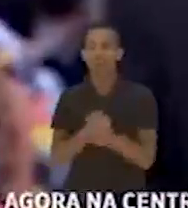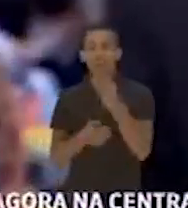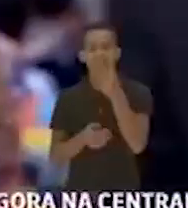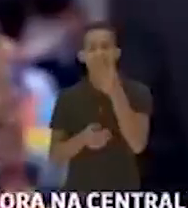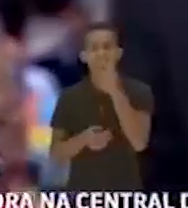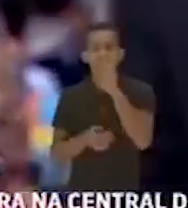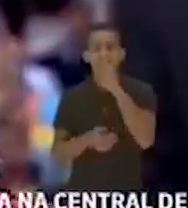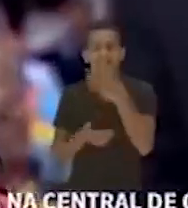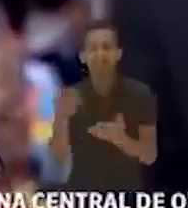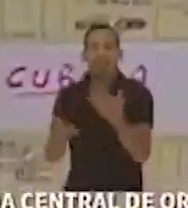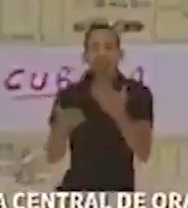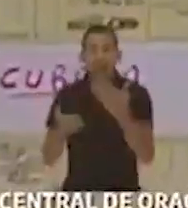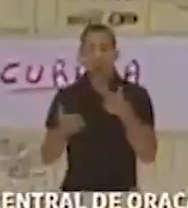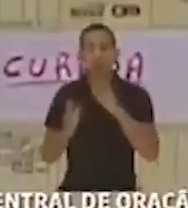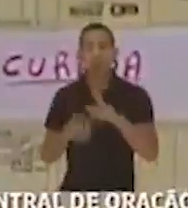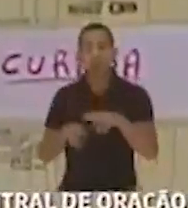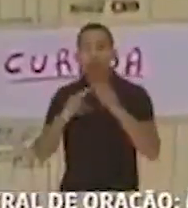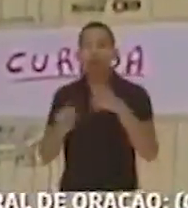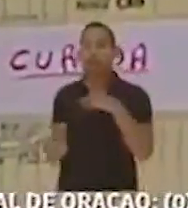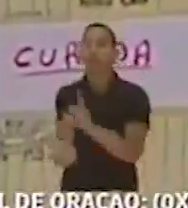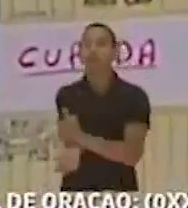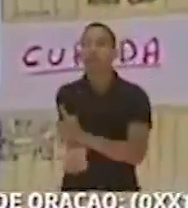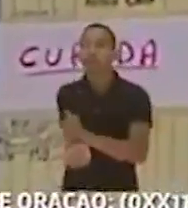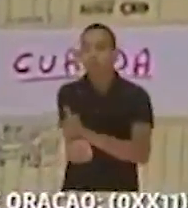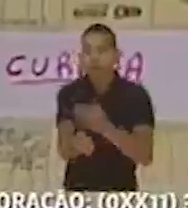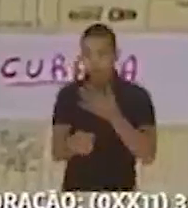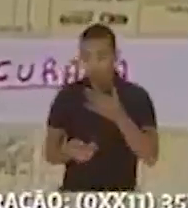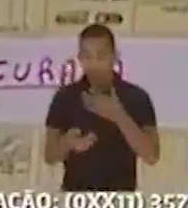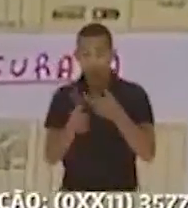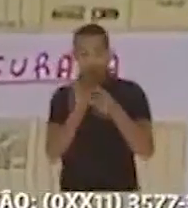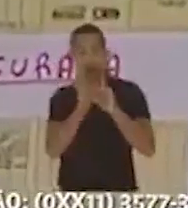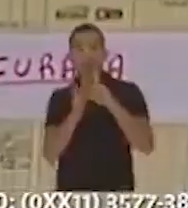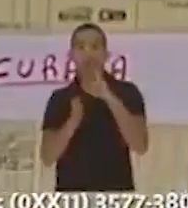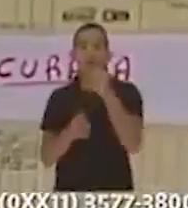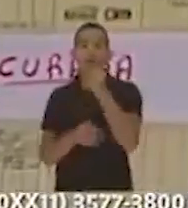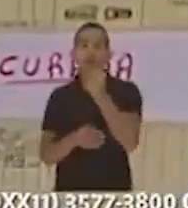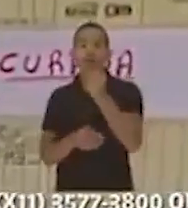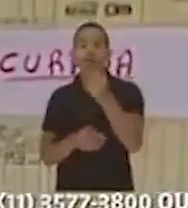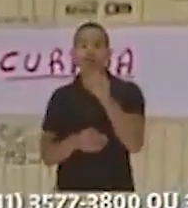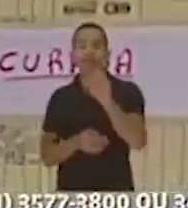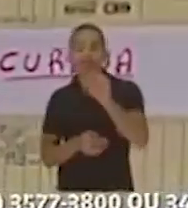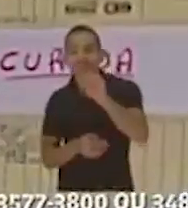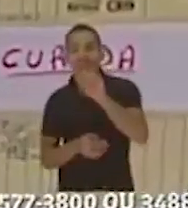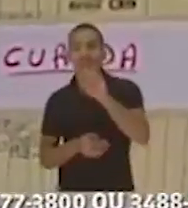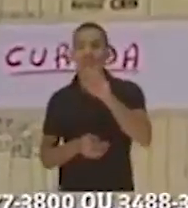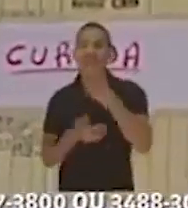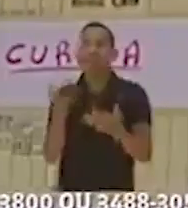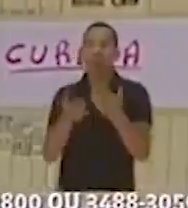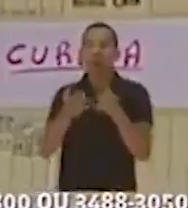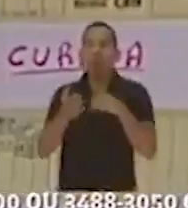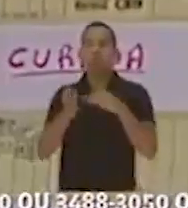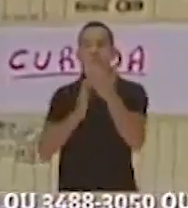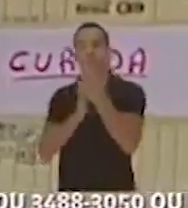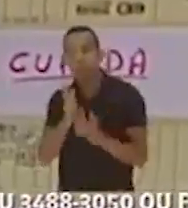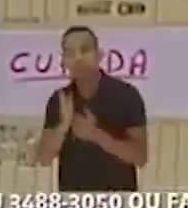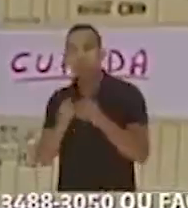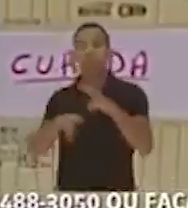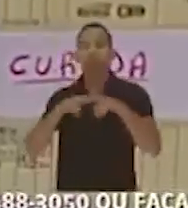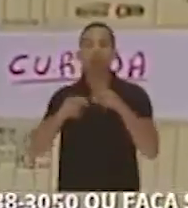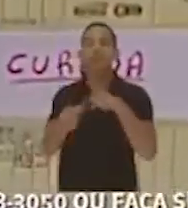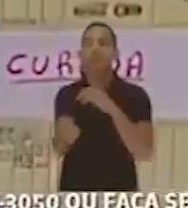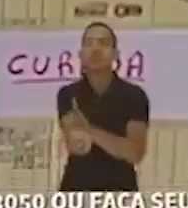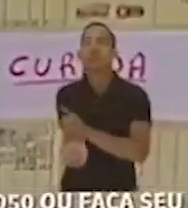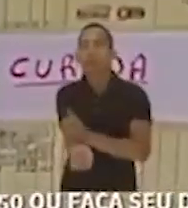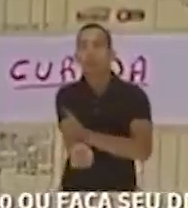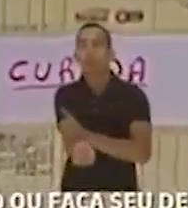quilos. Cruz credo. Eu pesava 80 quilos antes. Foi parar 35? 35 quilos. Fui desenganada dos